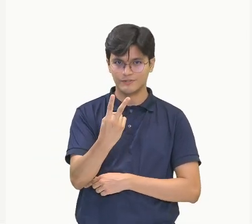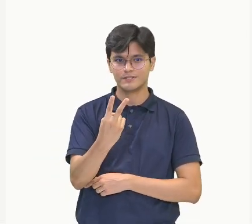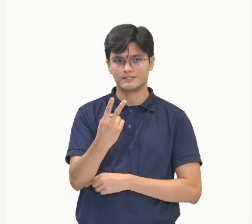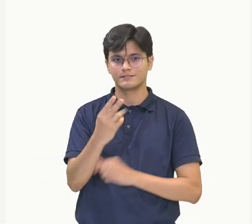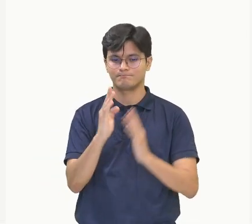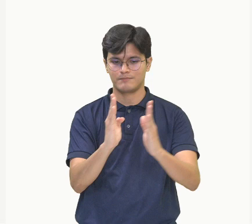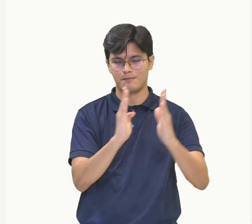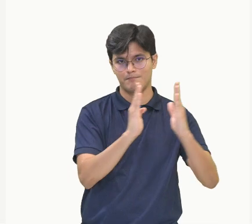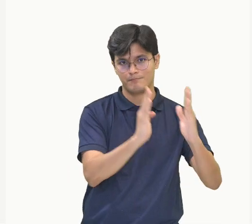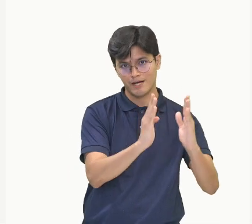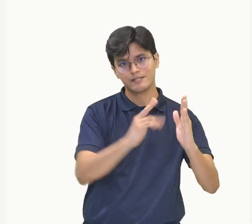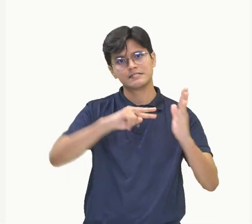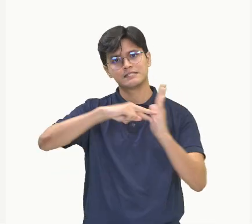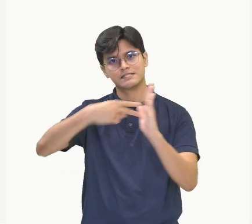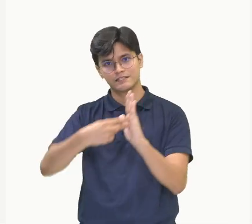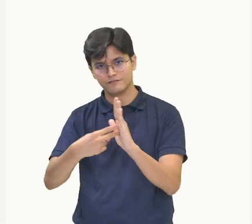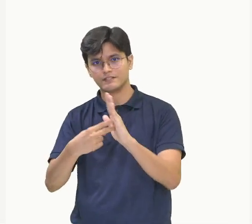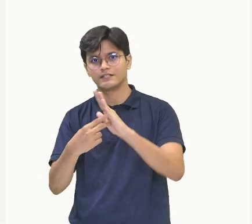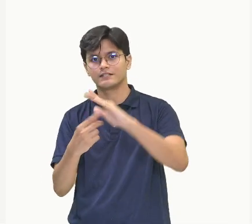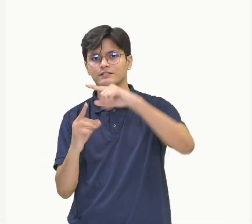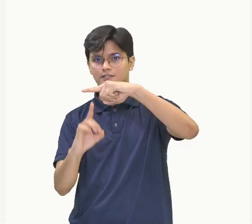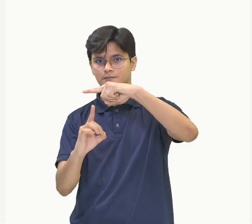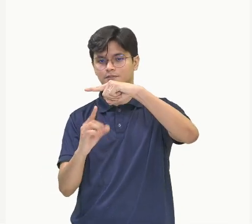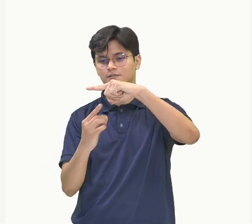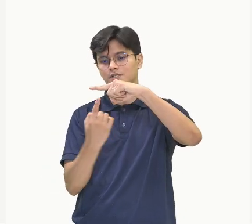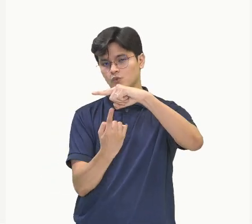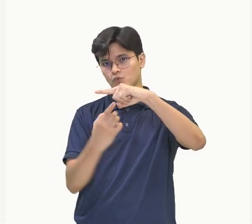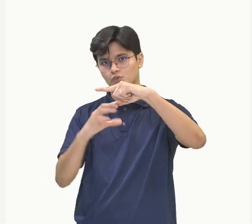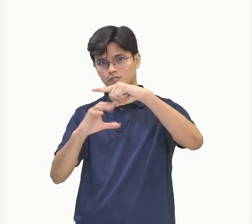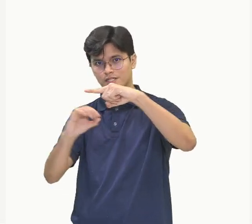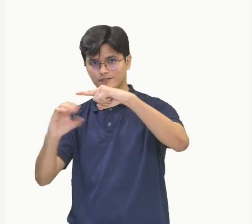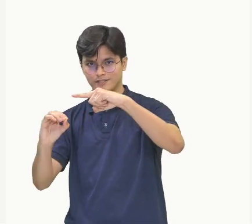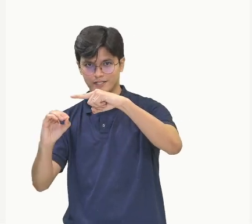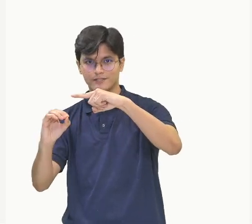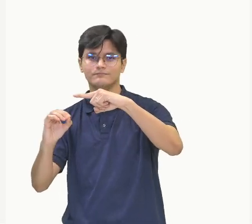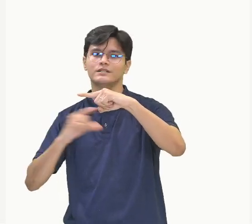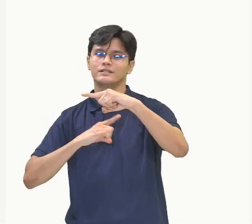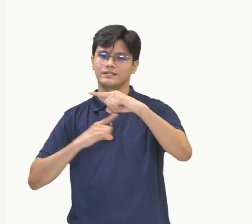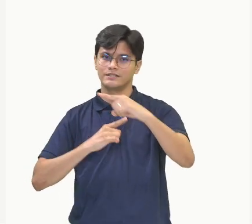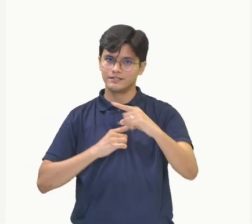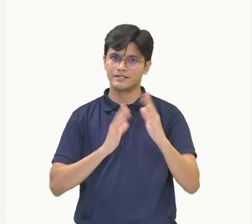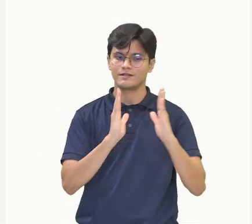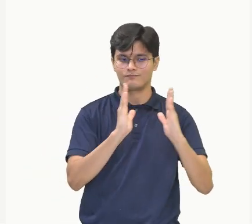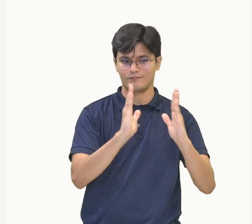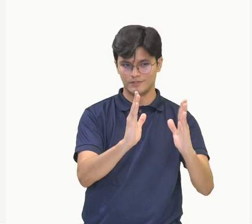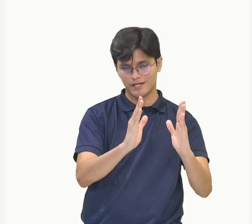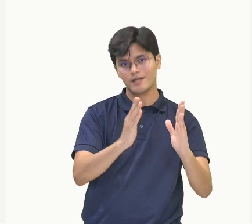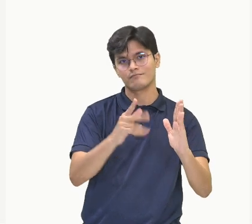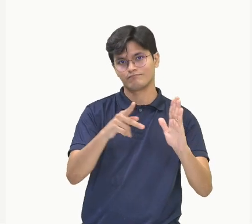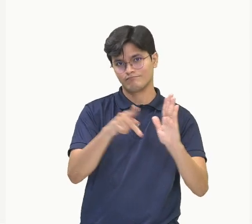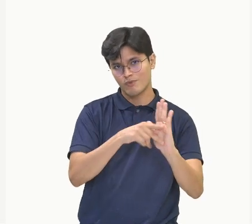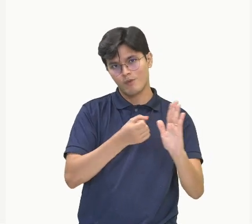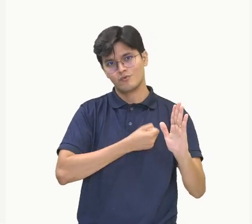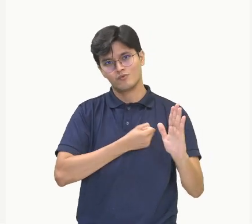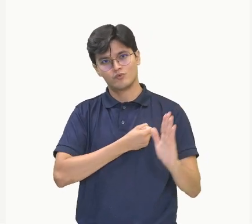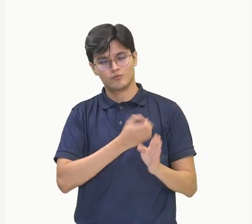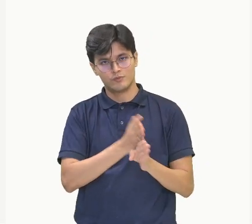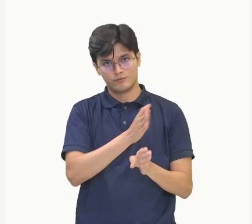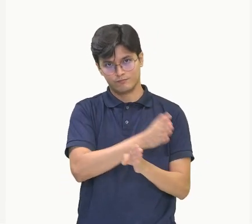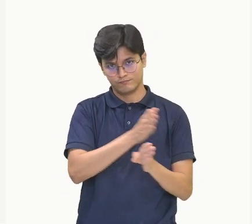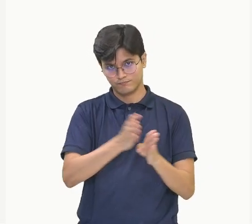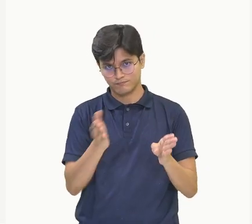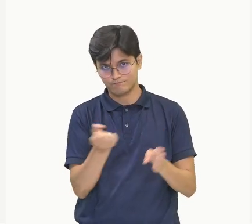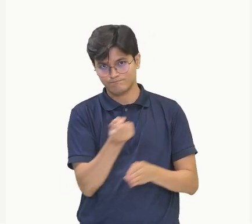que ter 2 zeros. Ok. Tem parte inteira? Tem a parte inteira. Então, eu escrevo o número sem a vírgula.